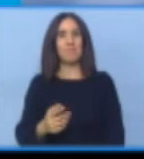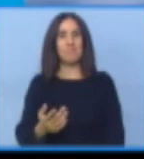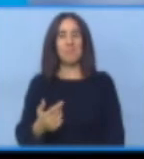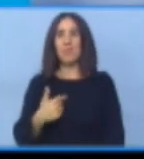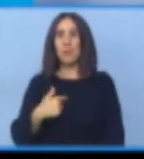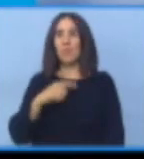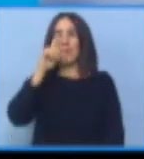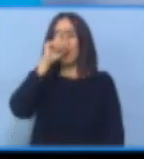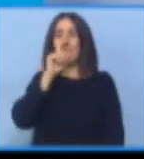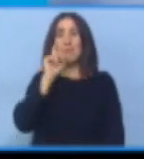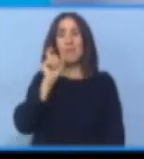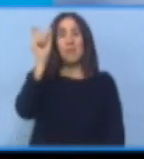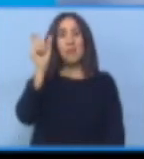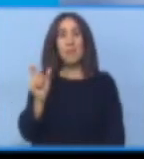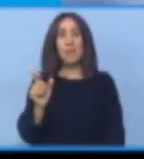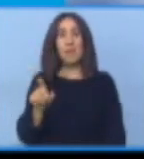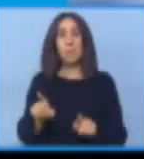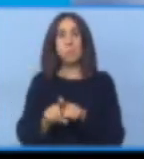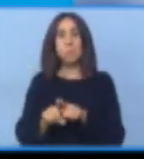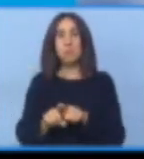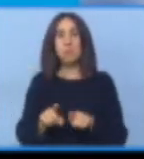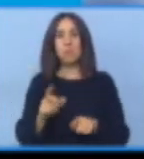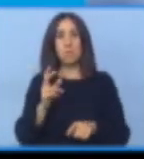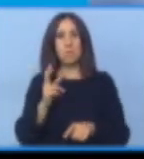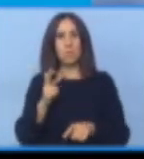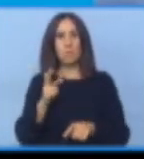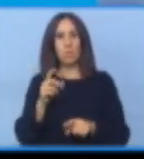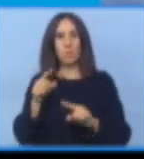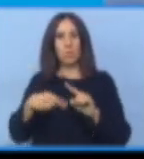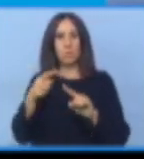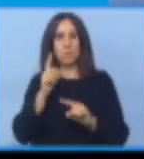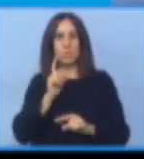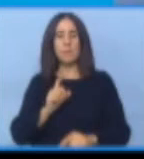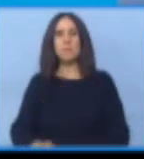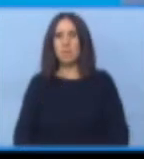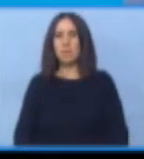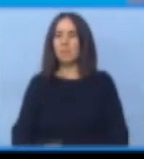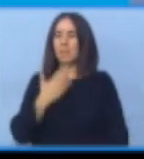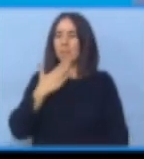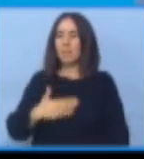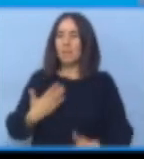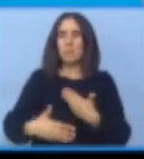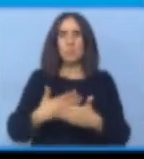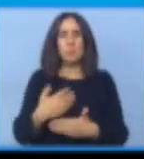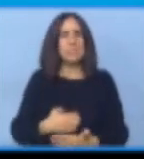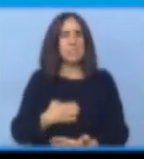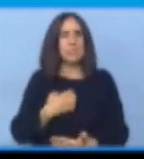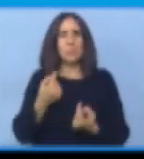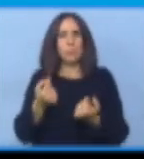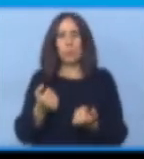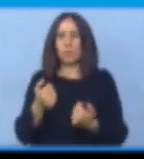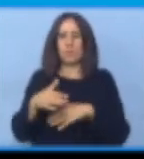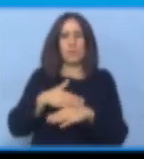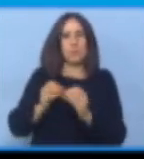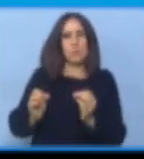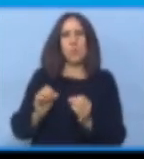Eu recordo-me dela como o arco que me lançou e acho que faz muito pouco sentido não o fazer ou tentar